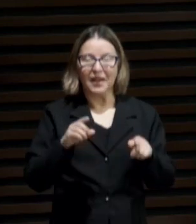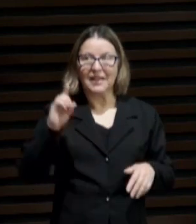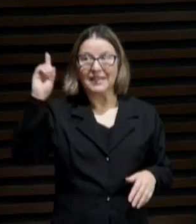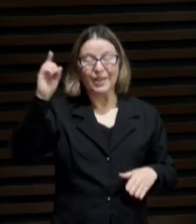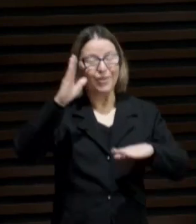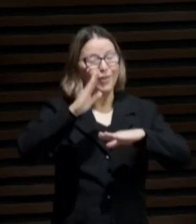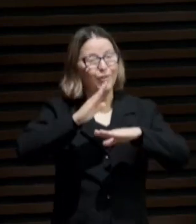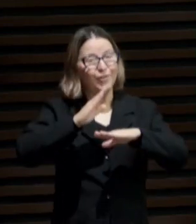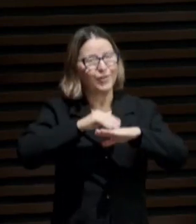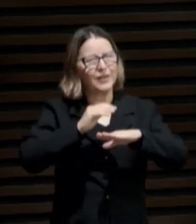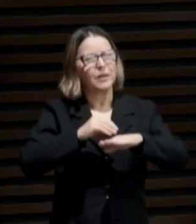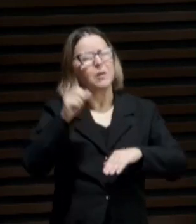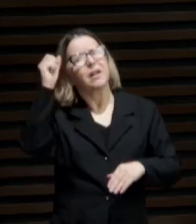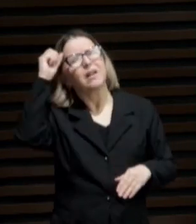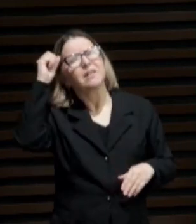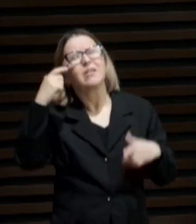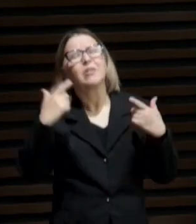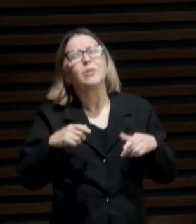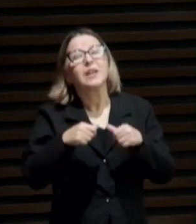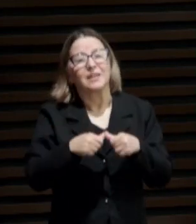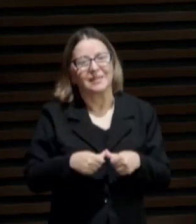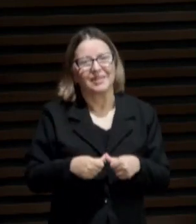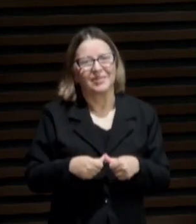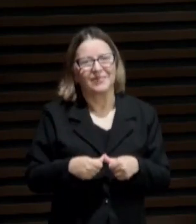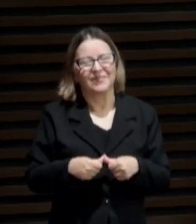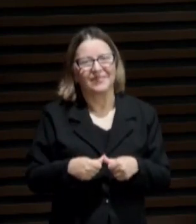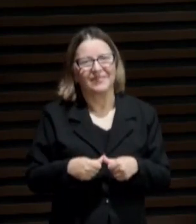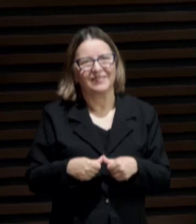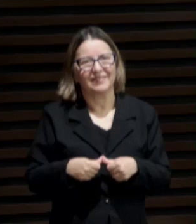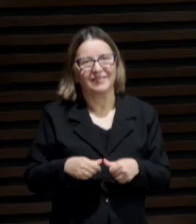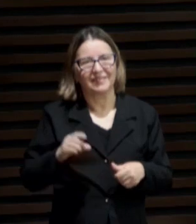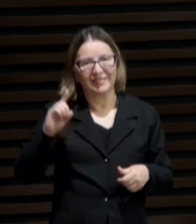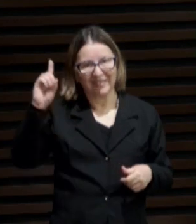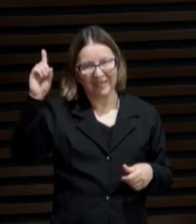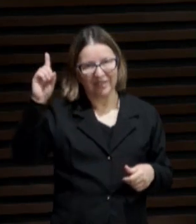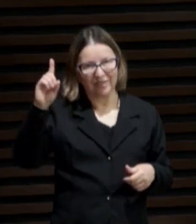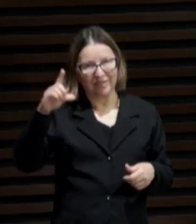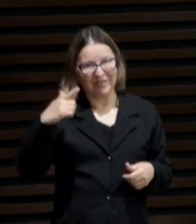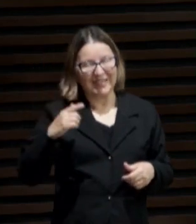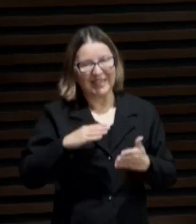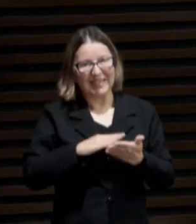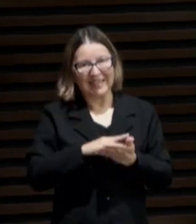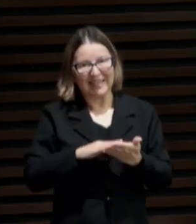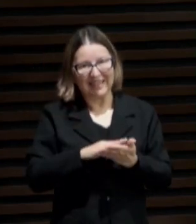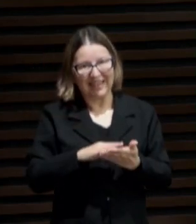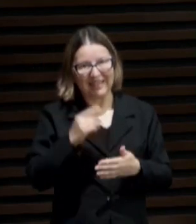Adão, onde estás? Então, Deus não tem nada para você, Deus não tem nada para mim fora da